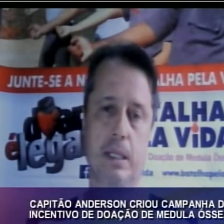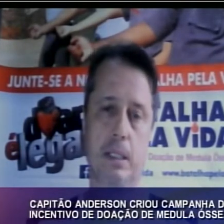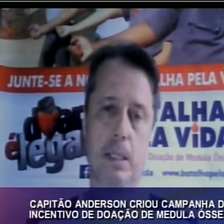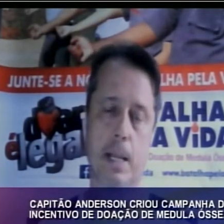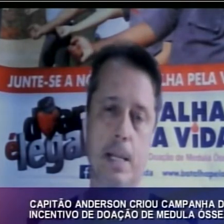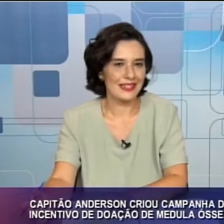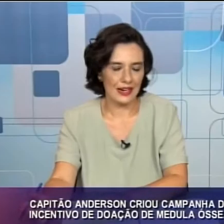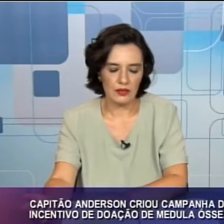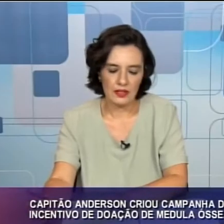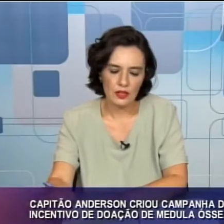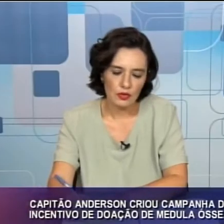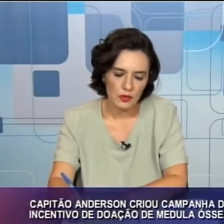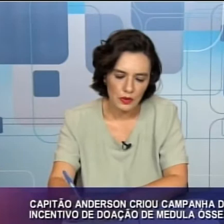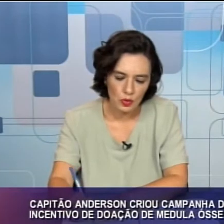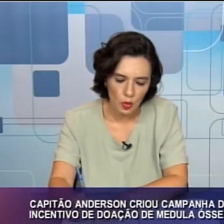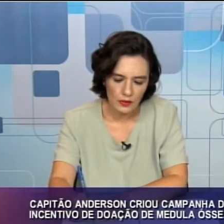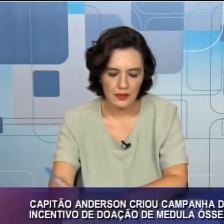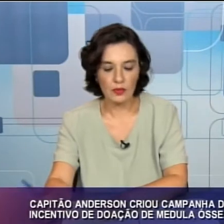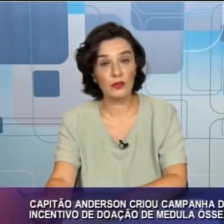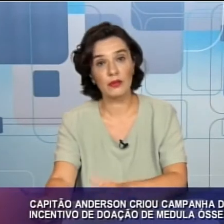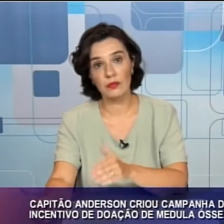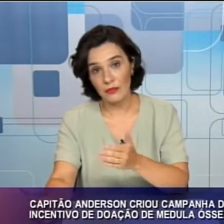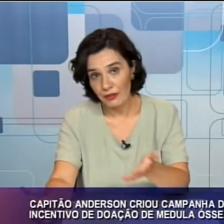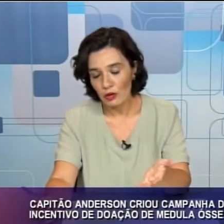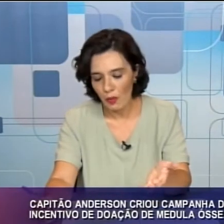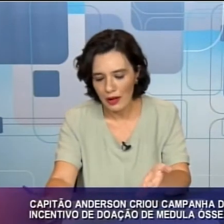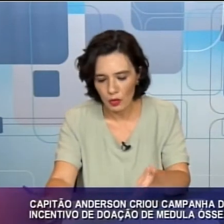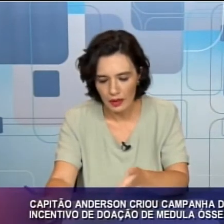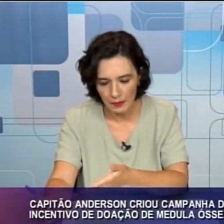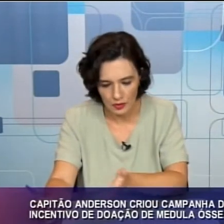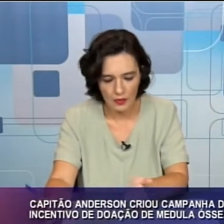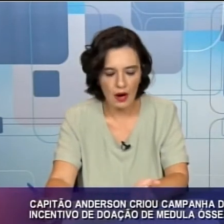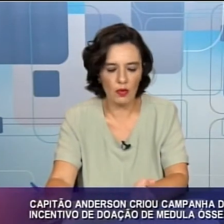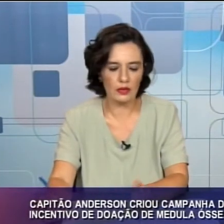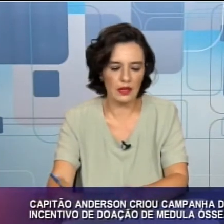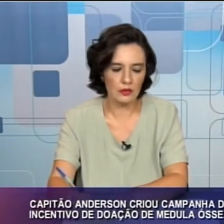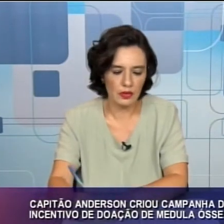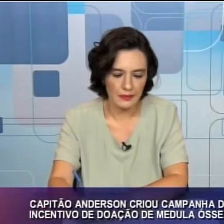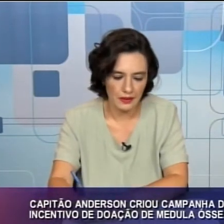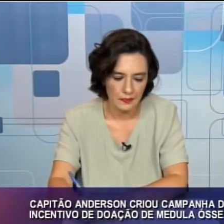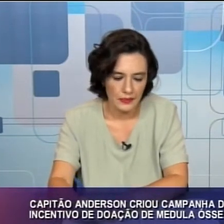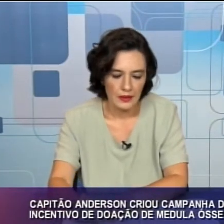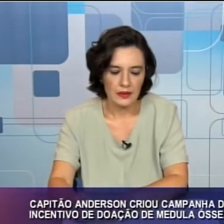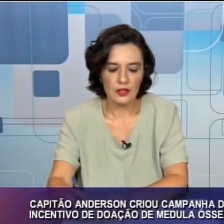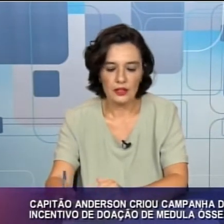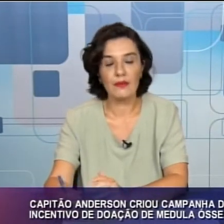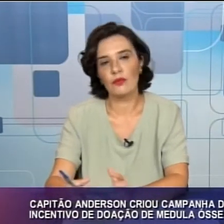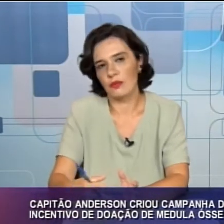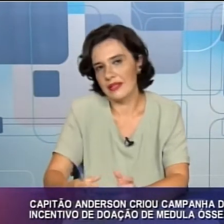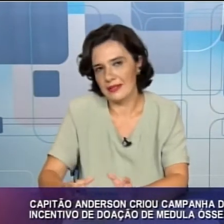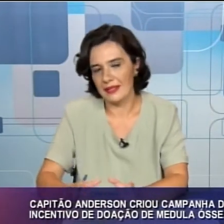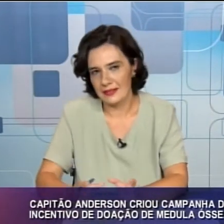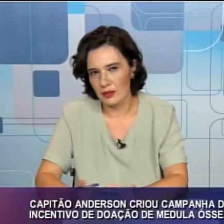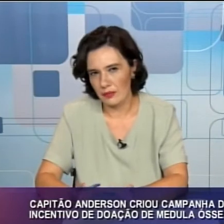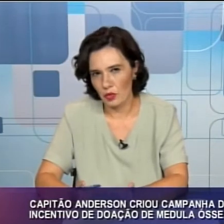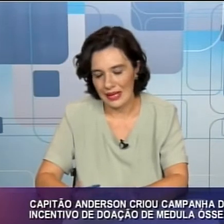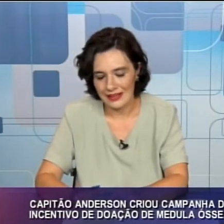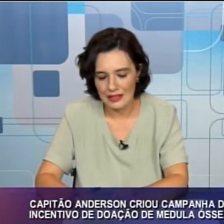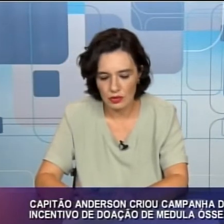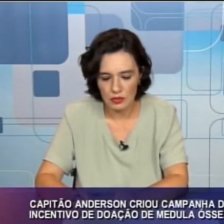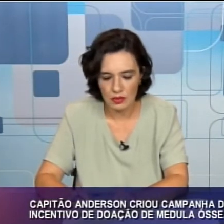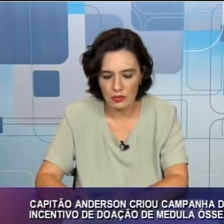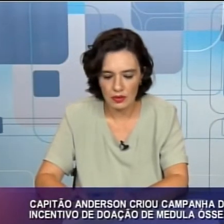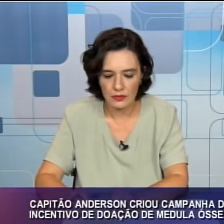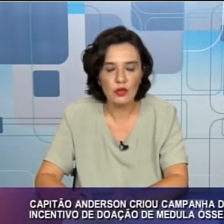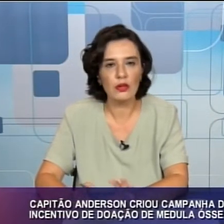O senhor trabalha nessa causa desde 2012, quando enfrentou uma luta pessoal contra a leucemia. Desde então, essa questão do